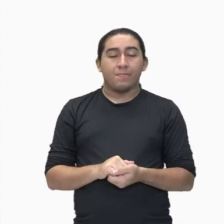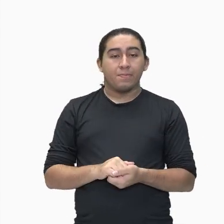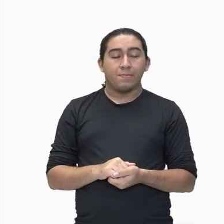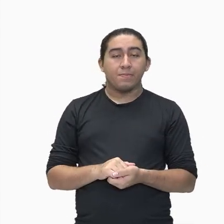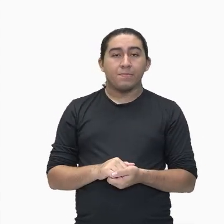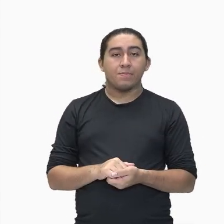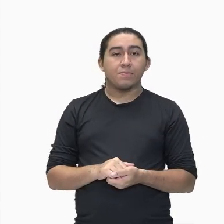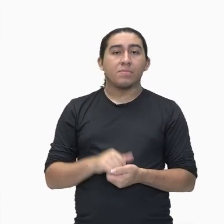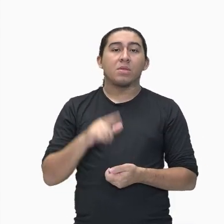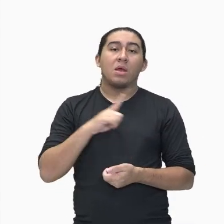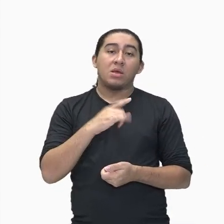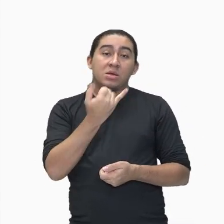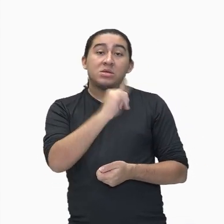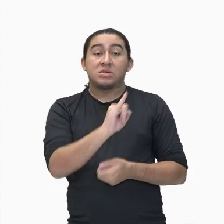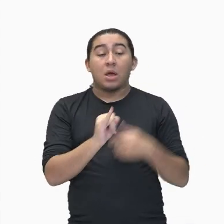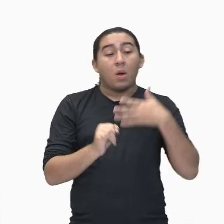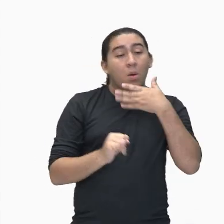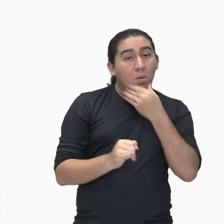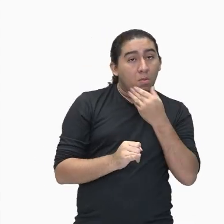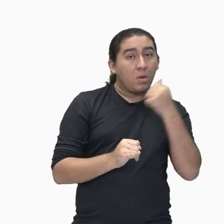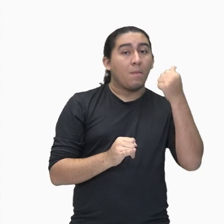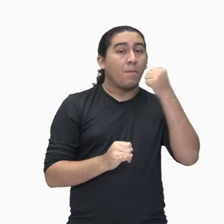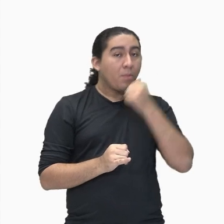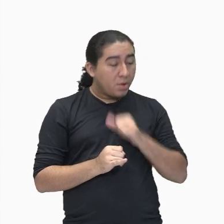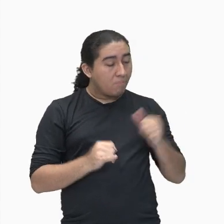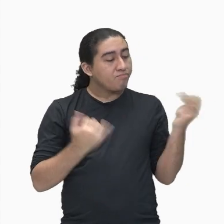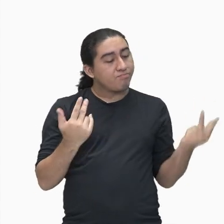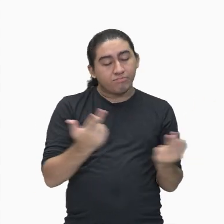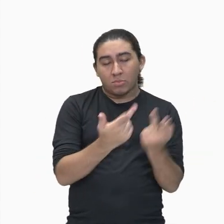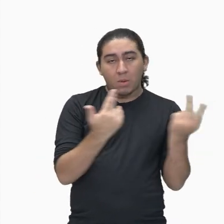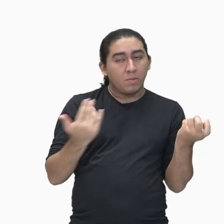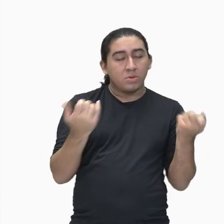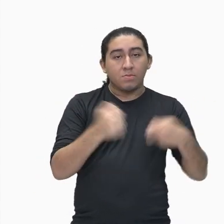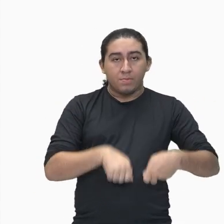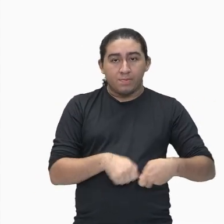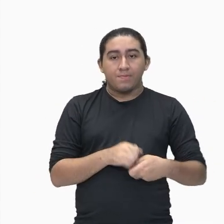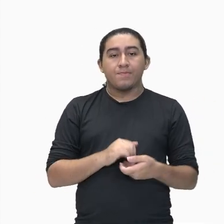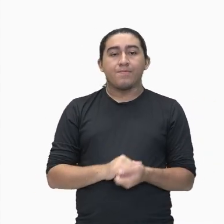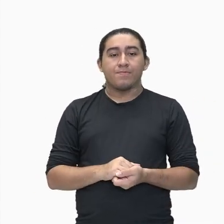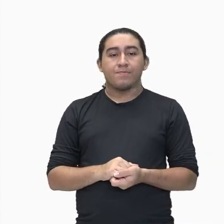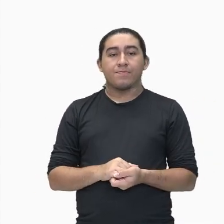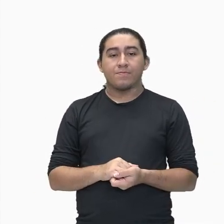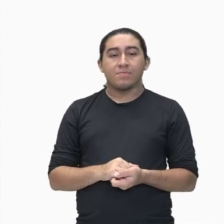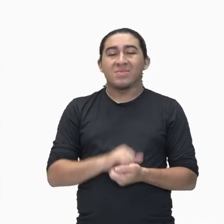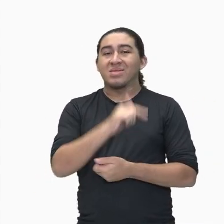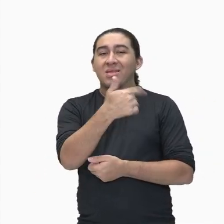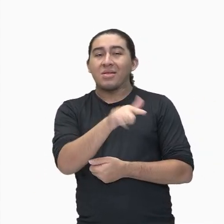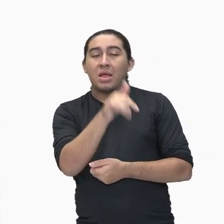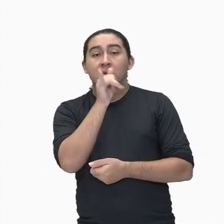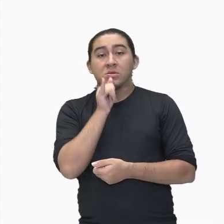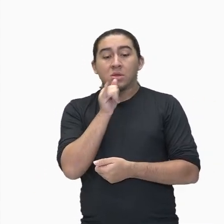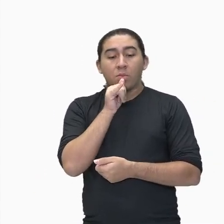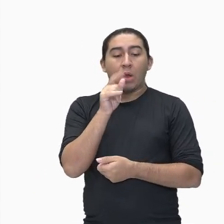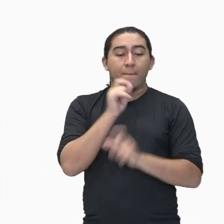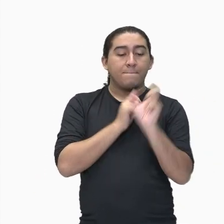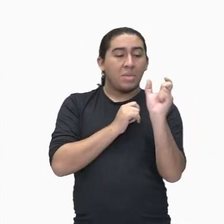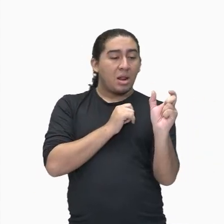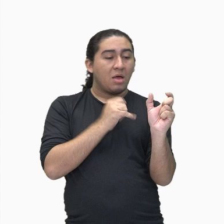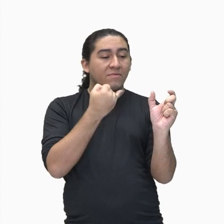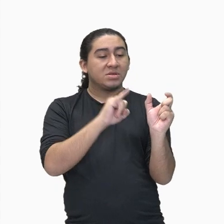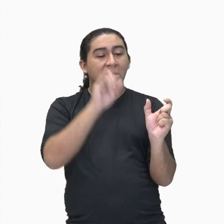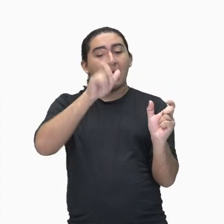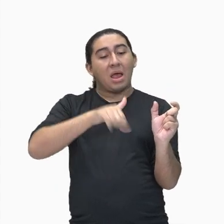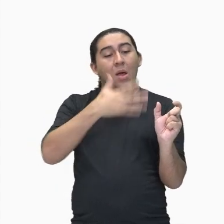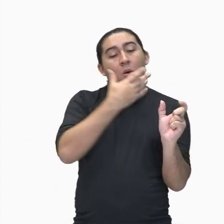para o feminino como para o masculino. Então, não flexiona, se tiver